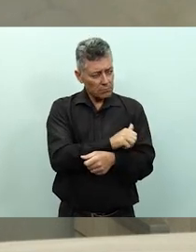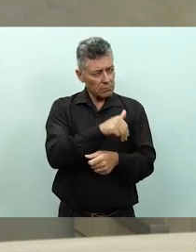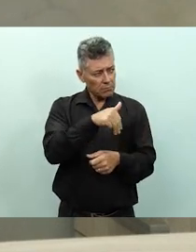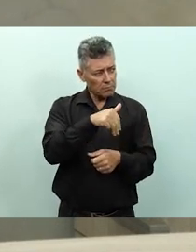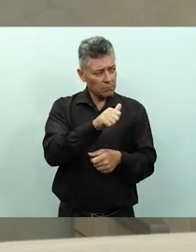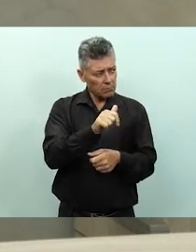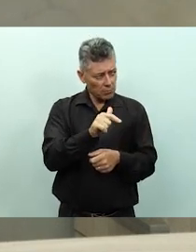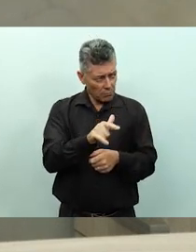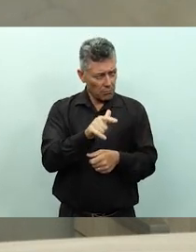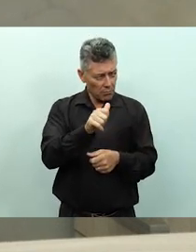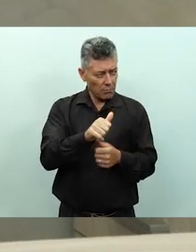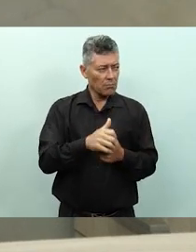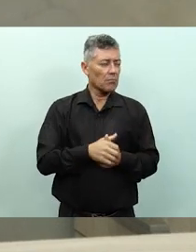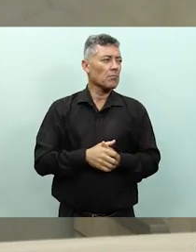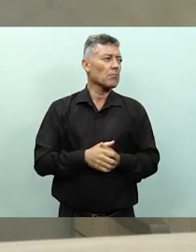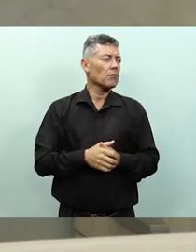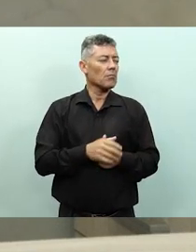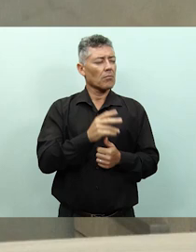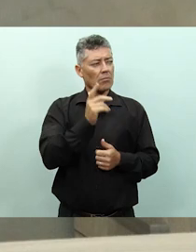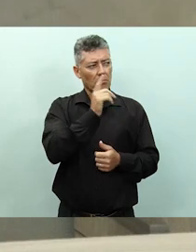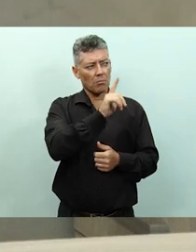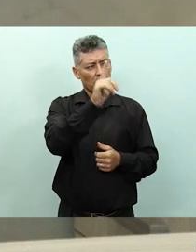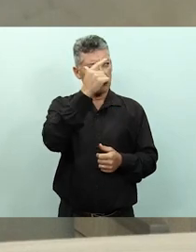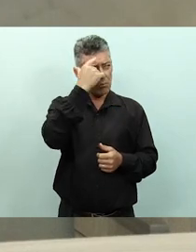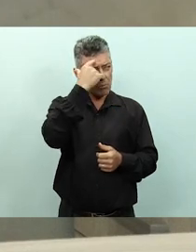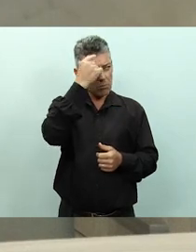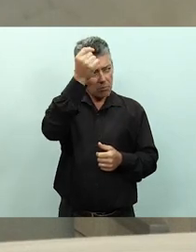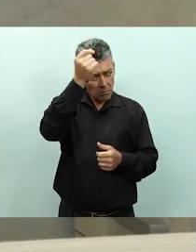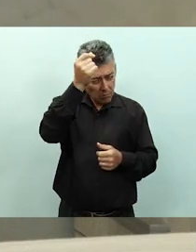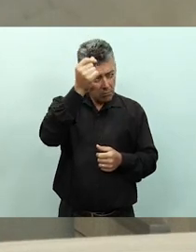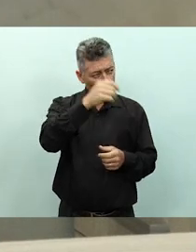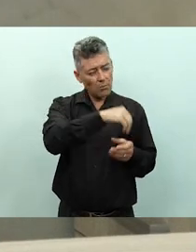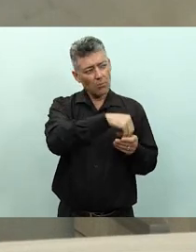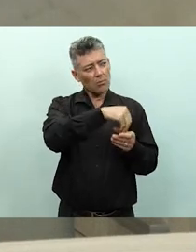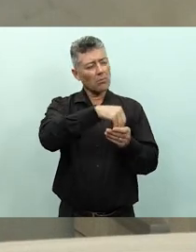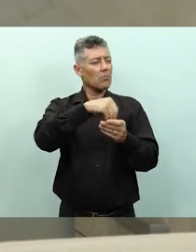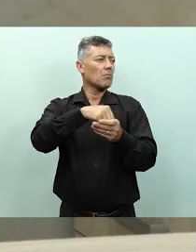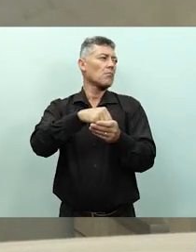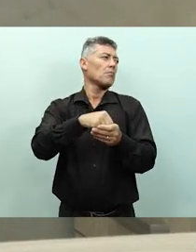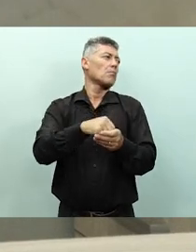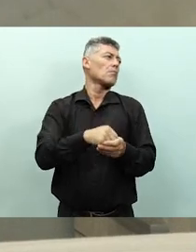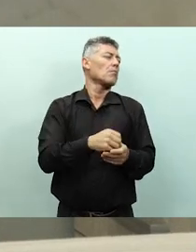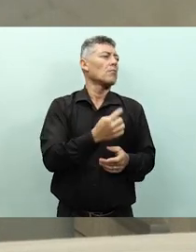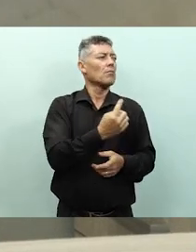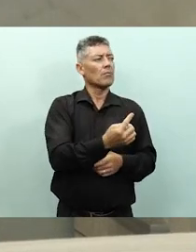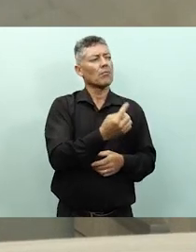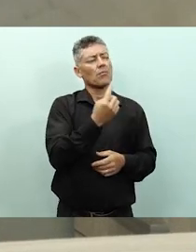esposa de Lavoisier Maia, ela foi eleita com a votação das maiores do Brasil. Teve